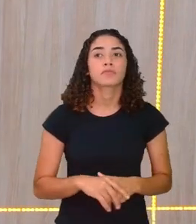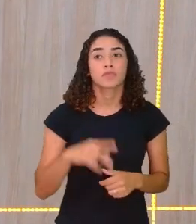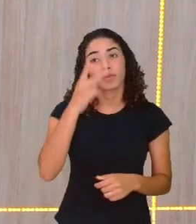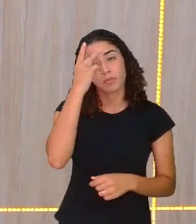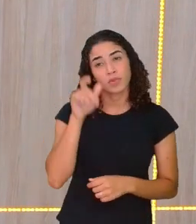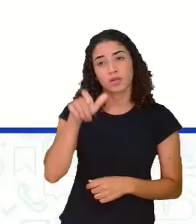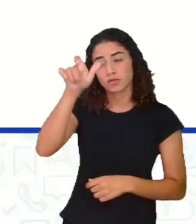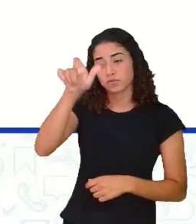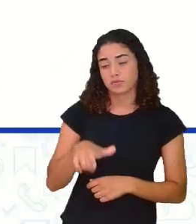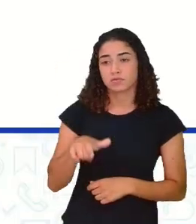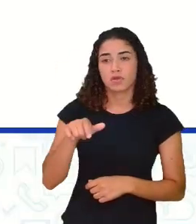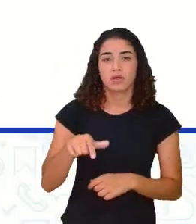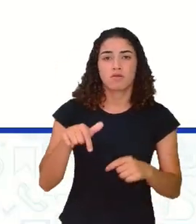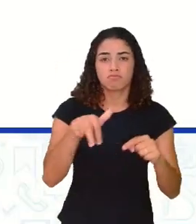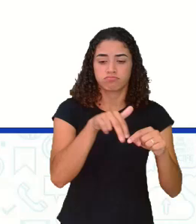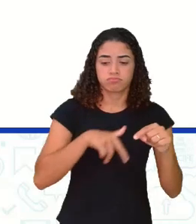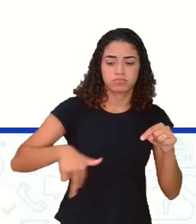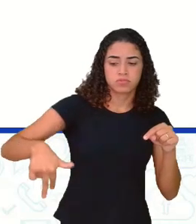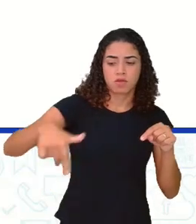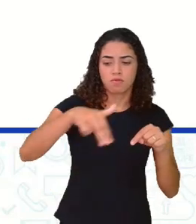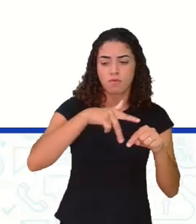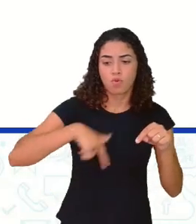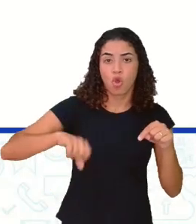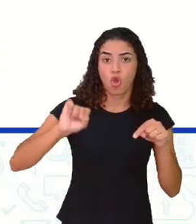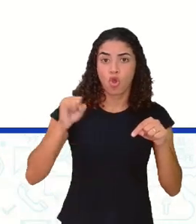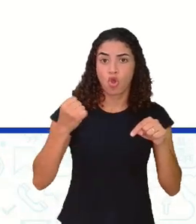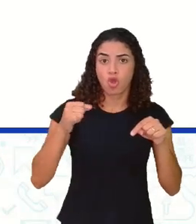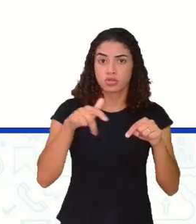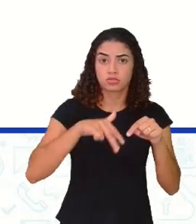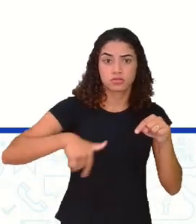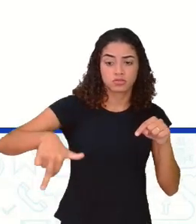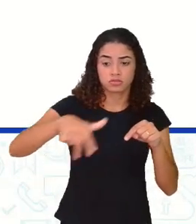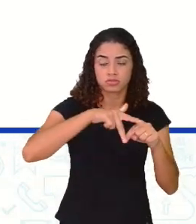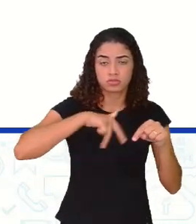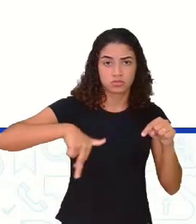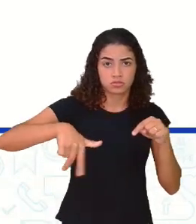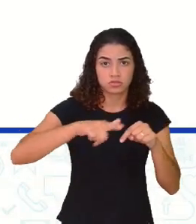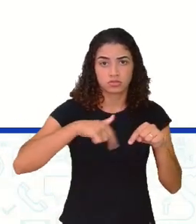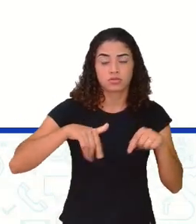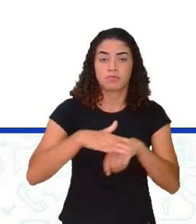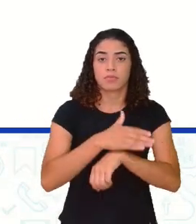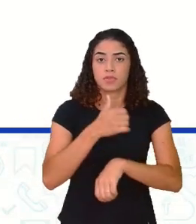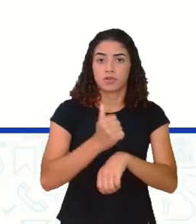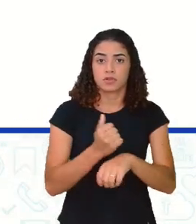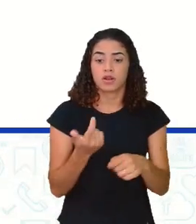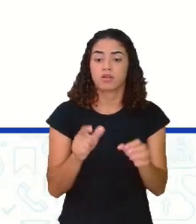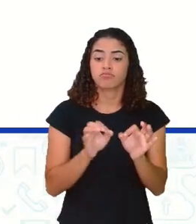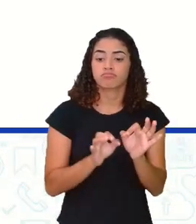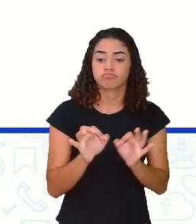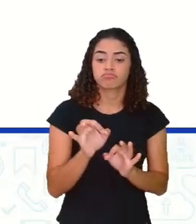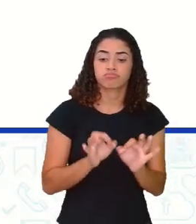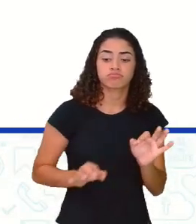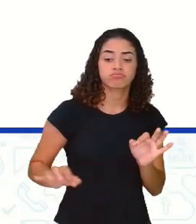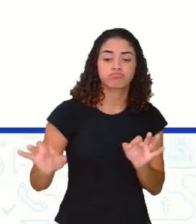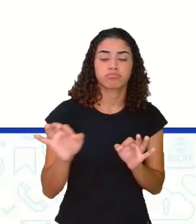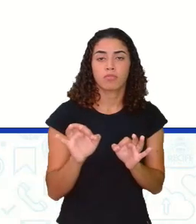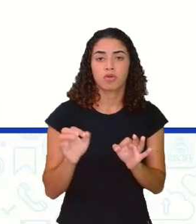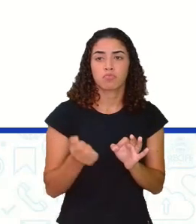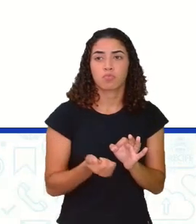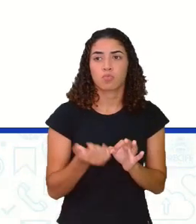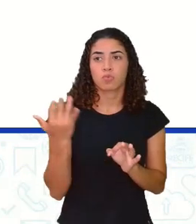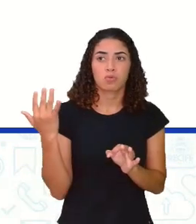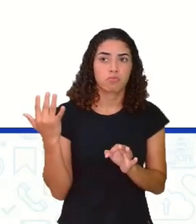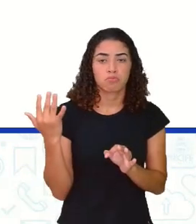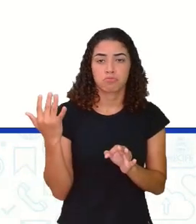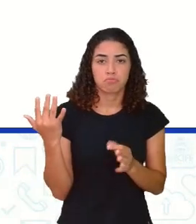Uma pessoa que dá 8 voltas ao redor dessa praça, percorre, vocês vão colocar